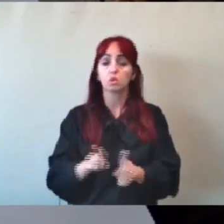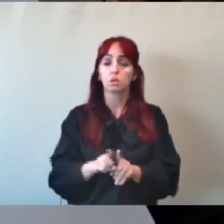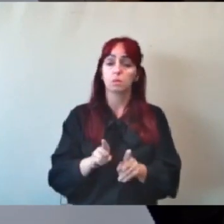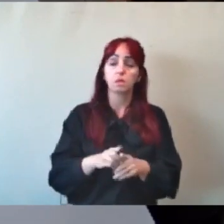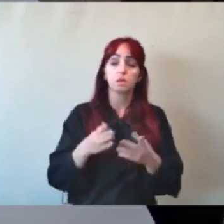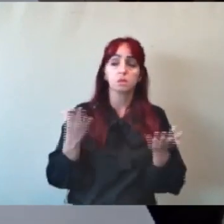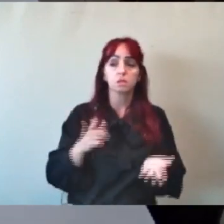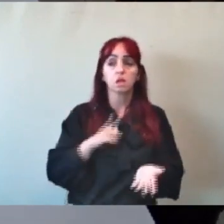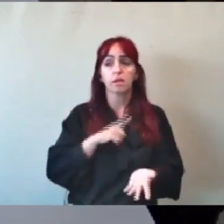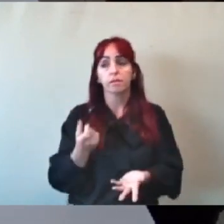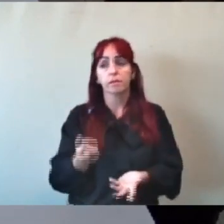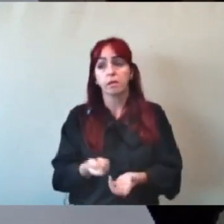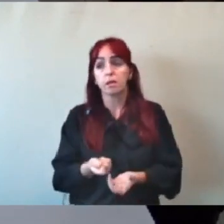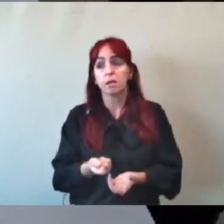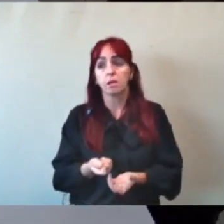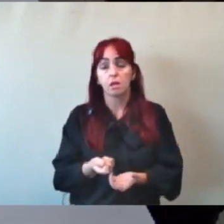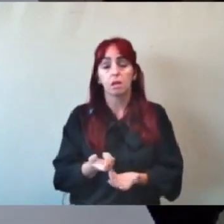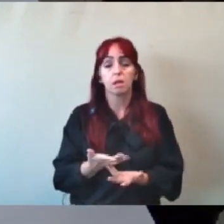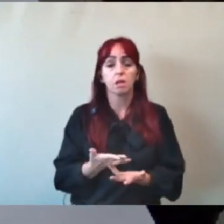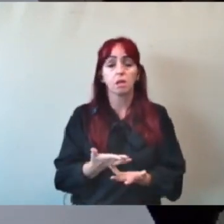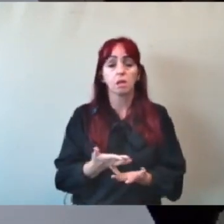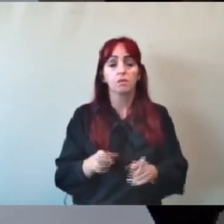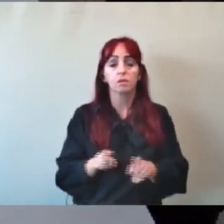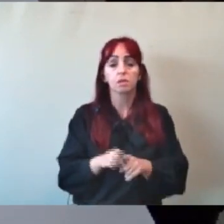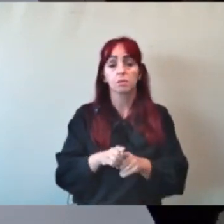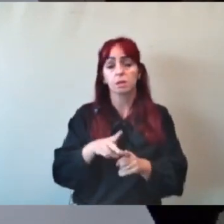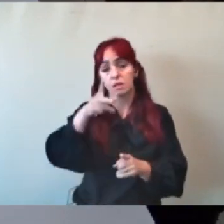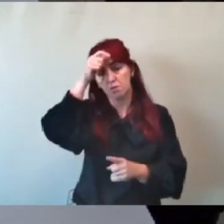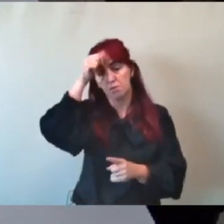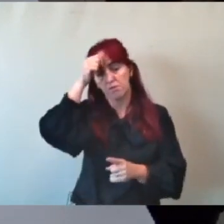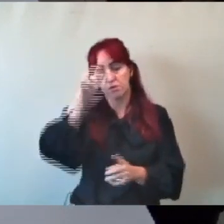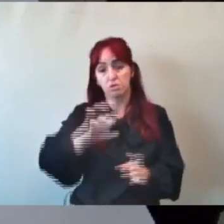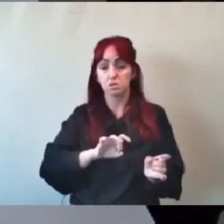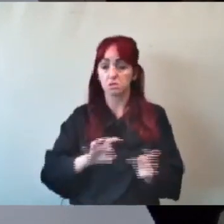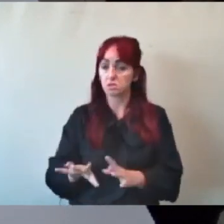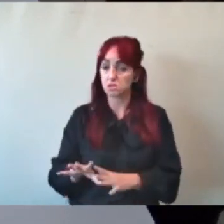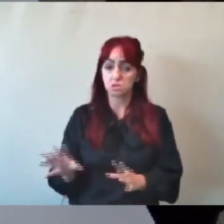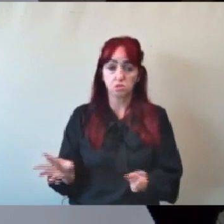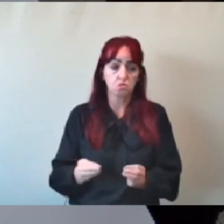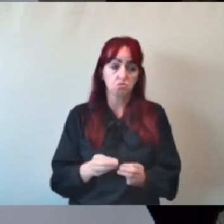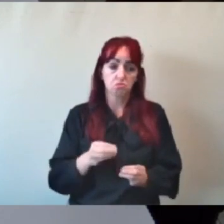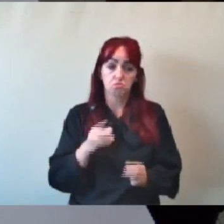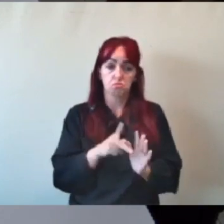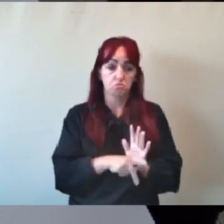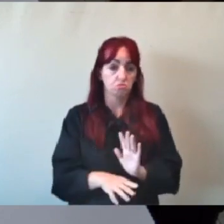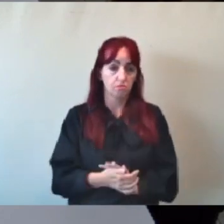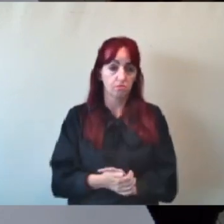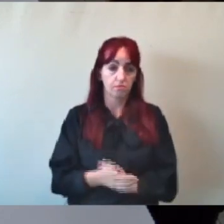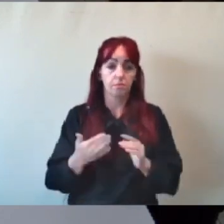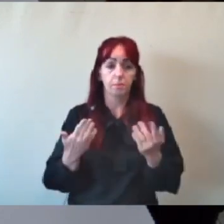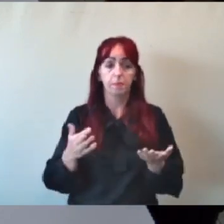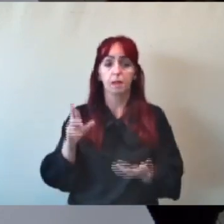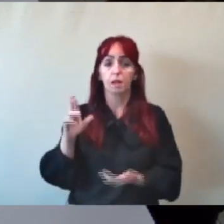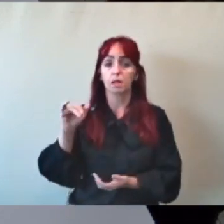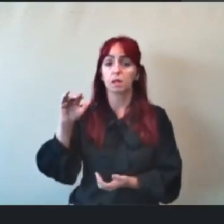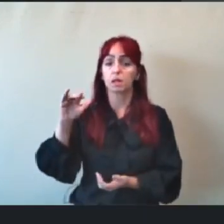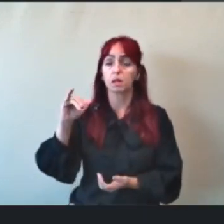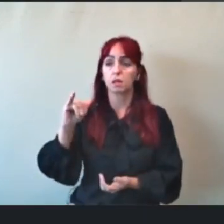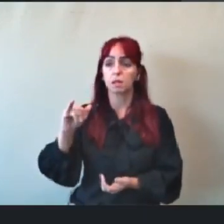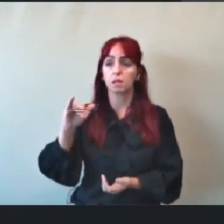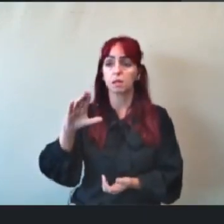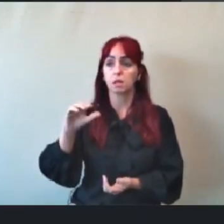e desistência por parte da prefeitura em concluir esse projeto. Então, Ricardo, está conosco?